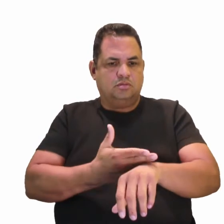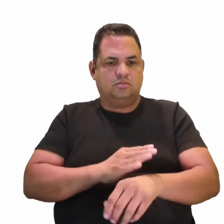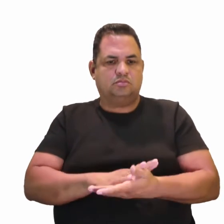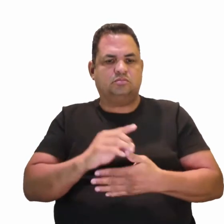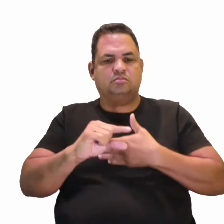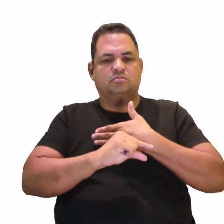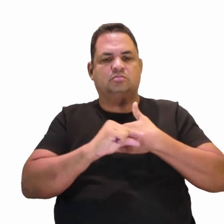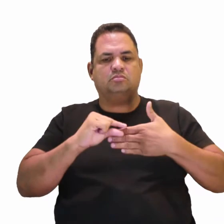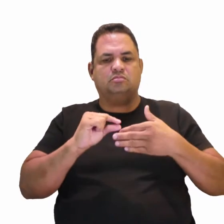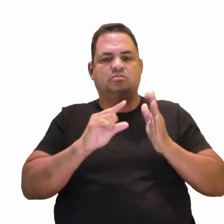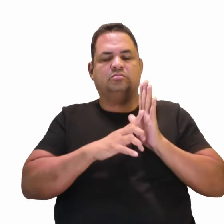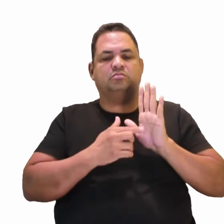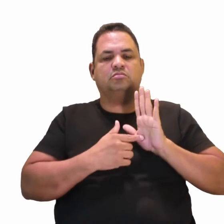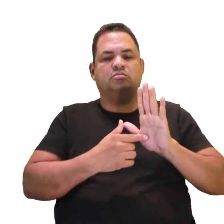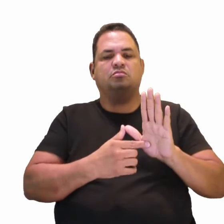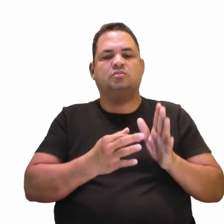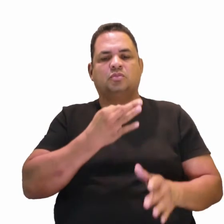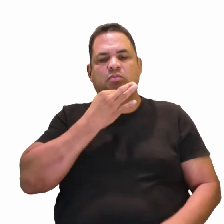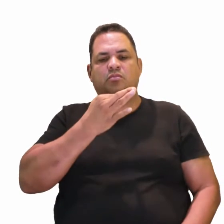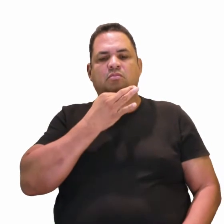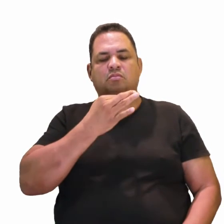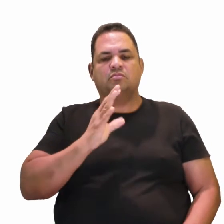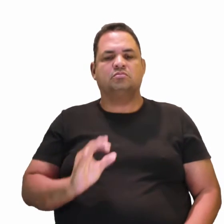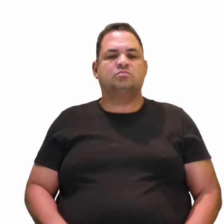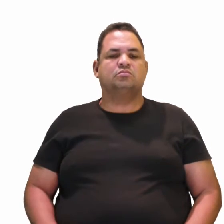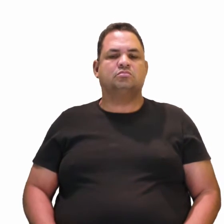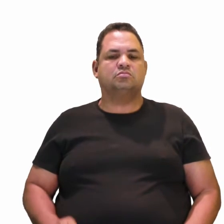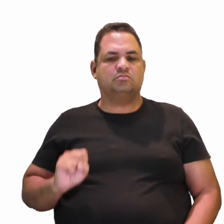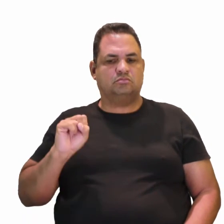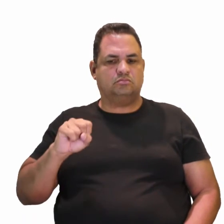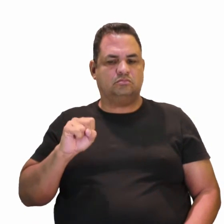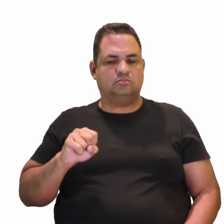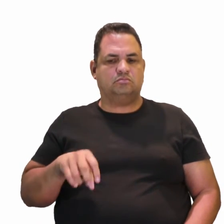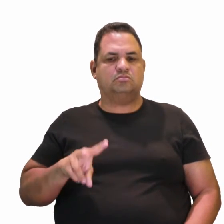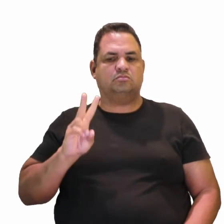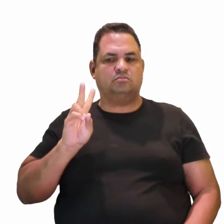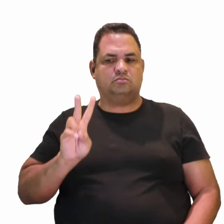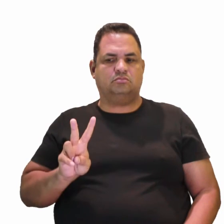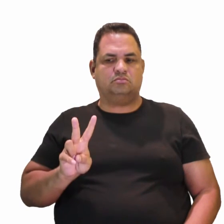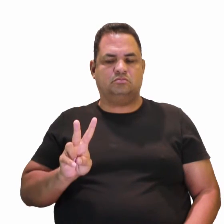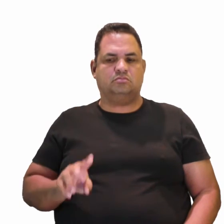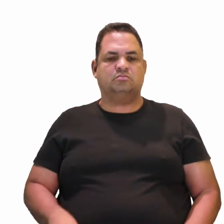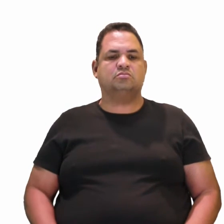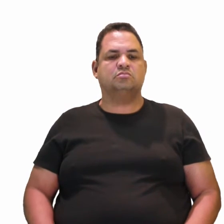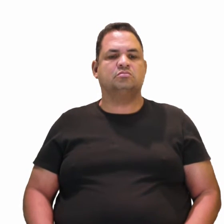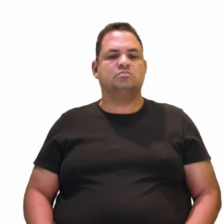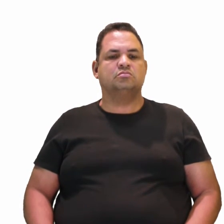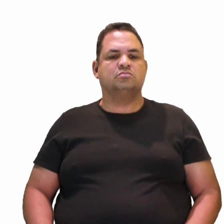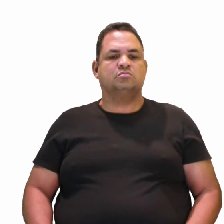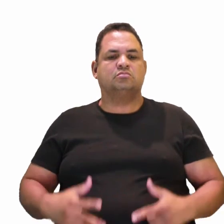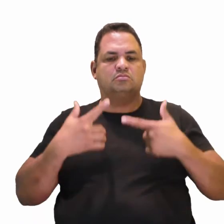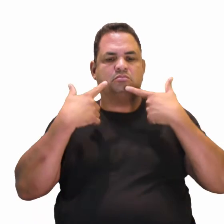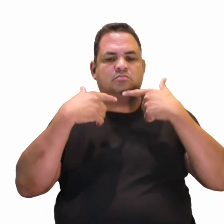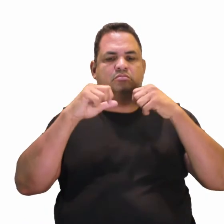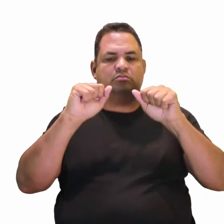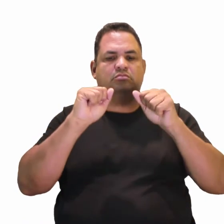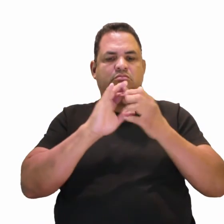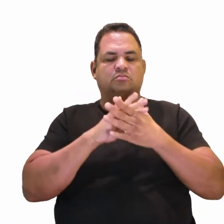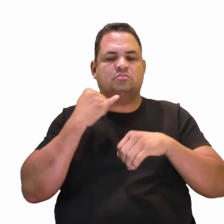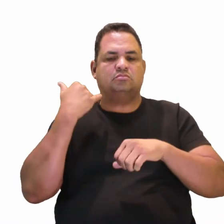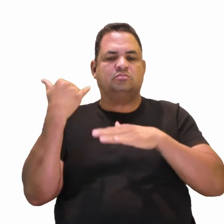autor expressa sua opinião claramente, com certeza, verdadeira. E a linguagem